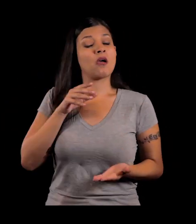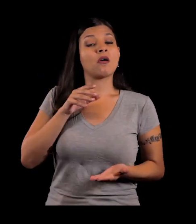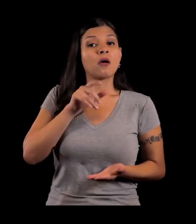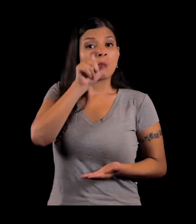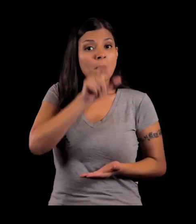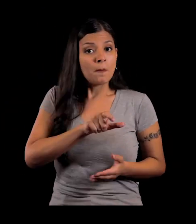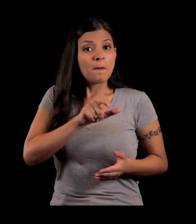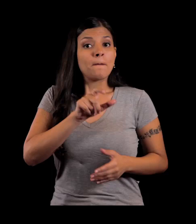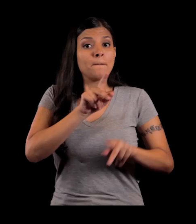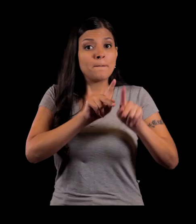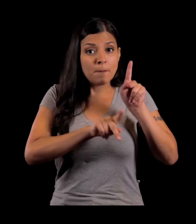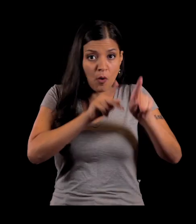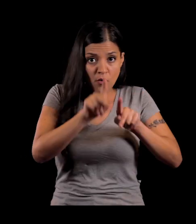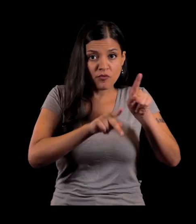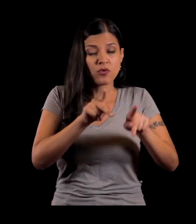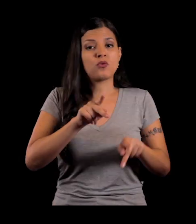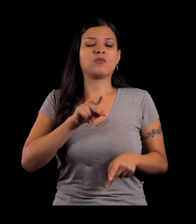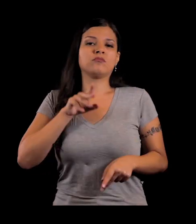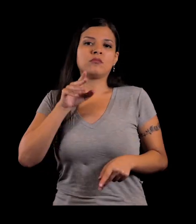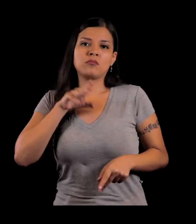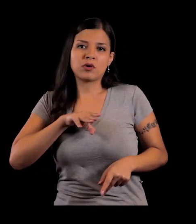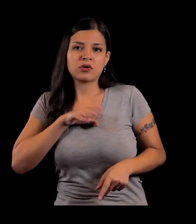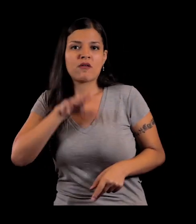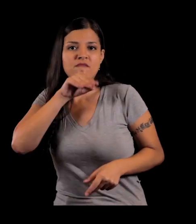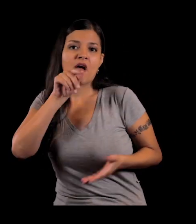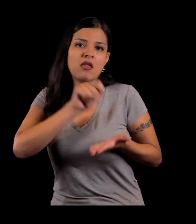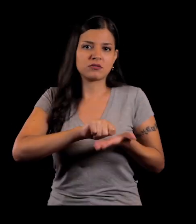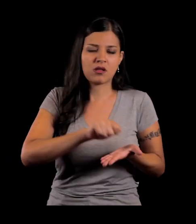porque também há outros países de expressão